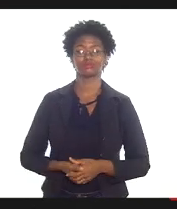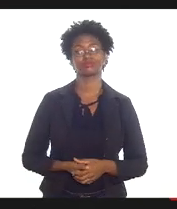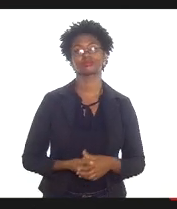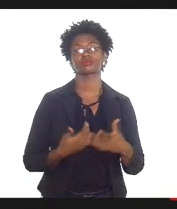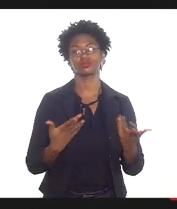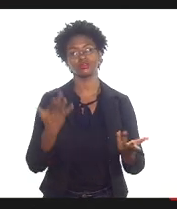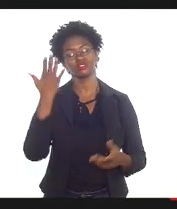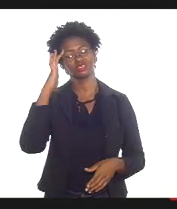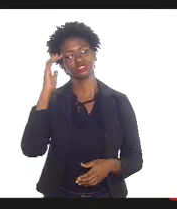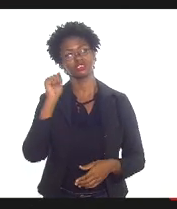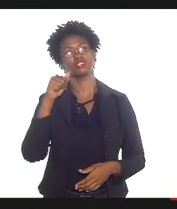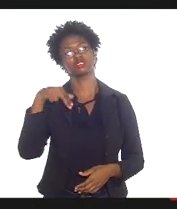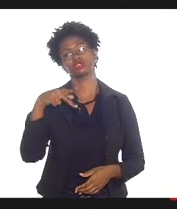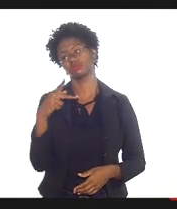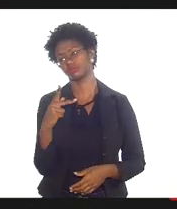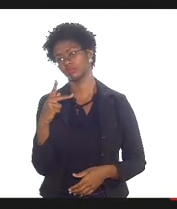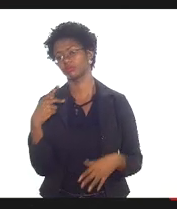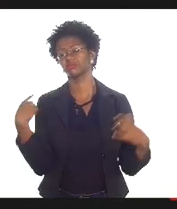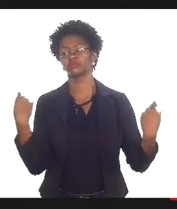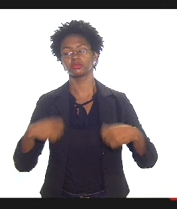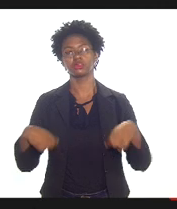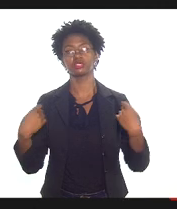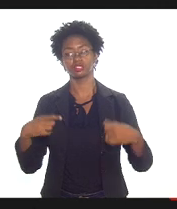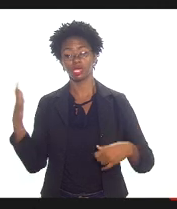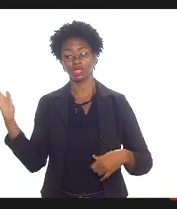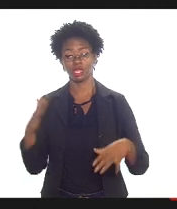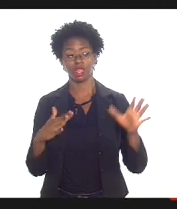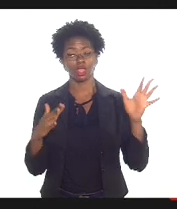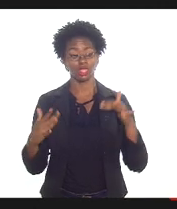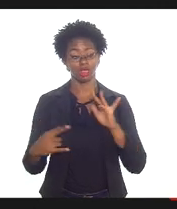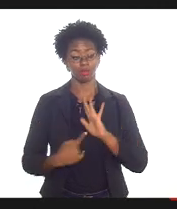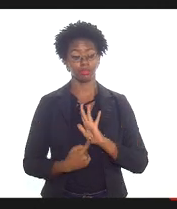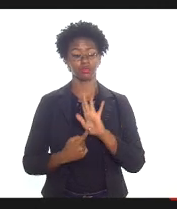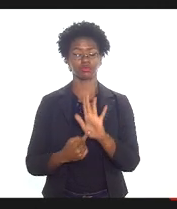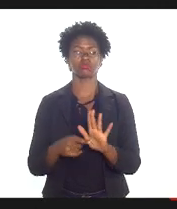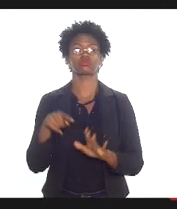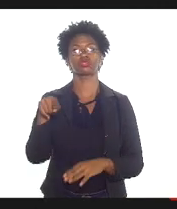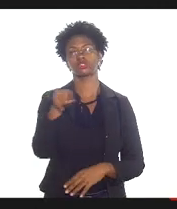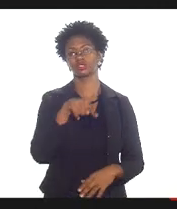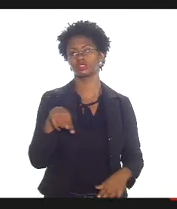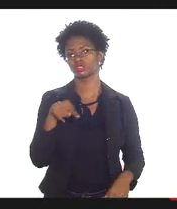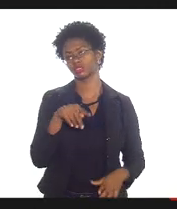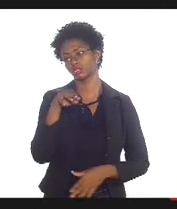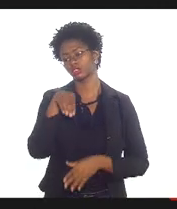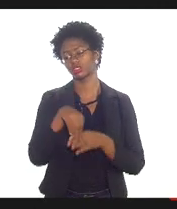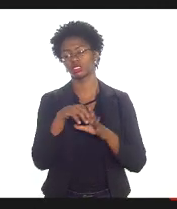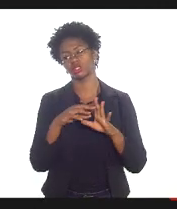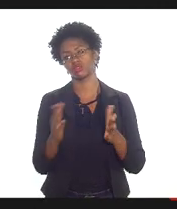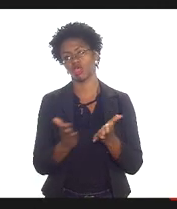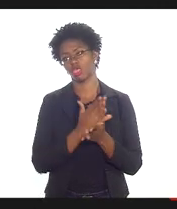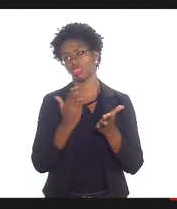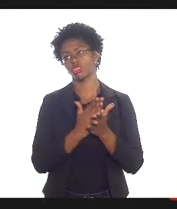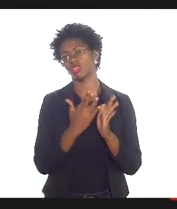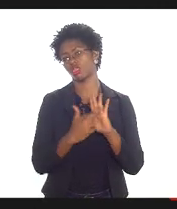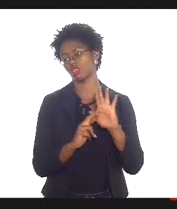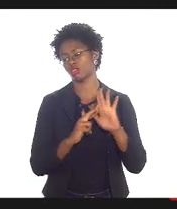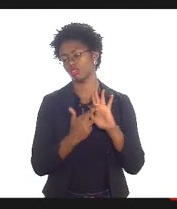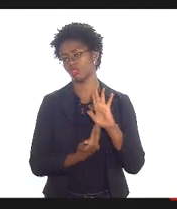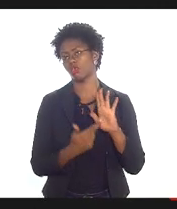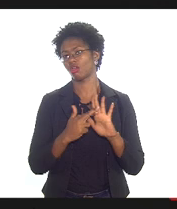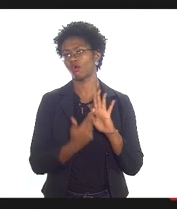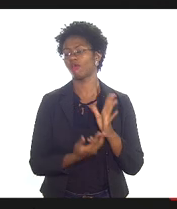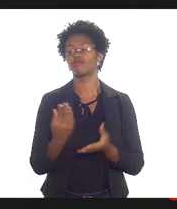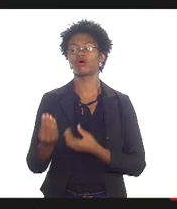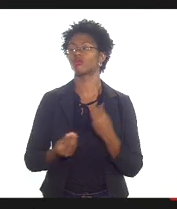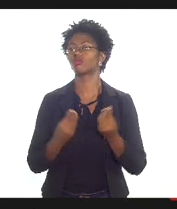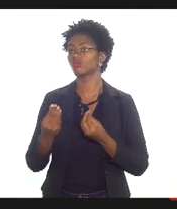ANP precisa trazer isso para dentro do seu manual. Né? Como é que isso vai